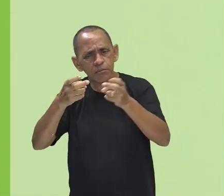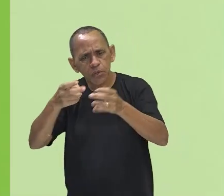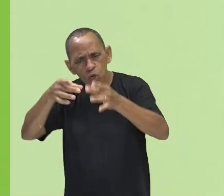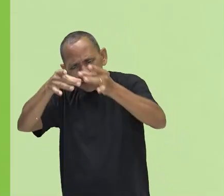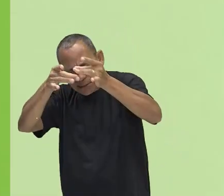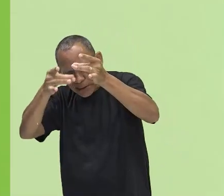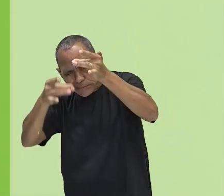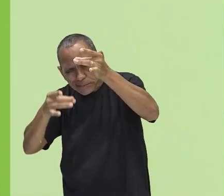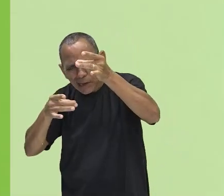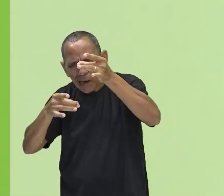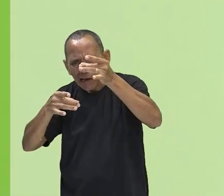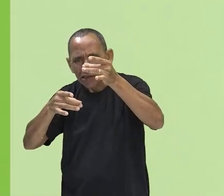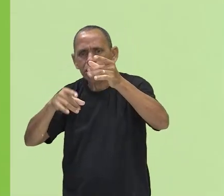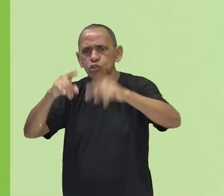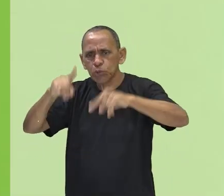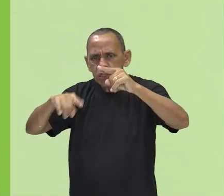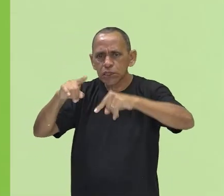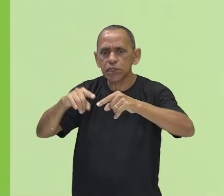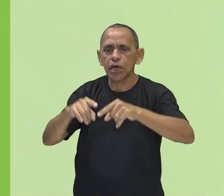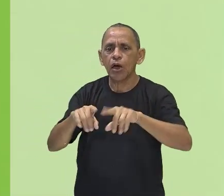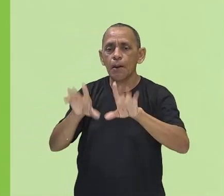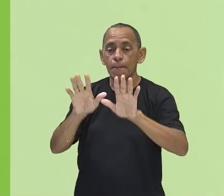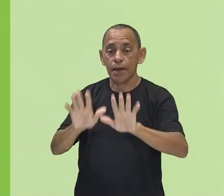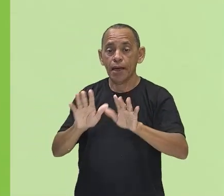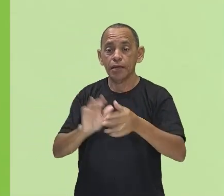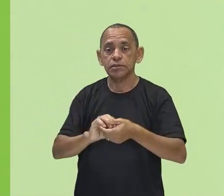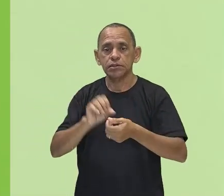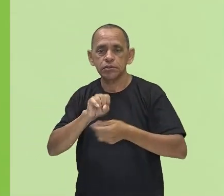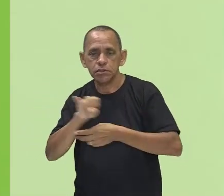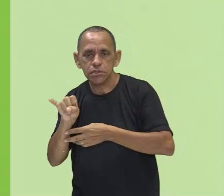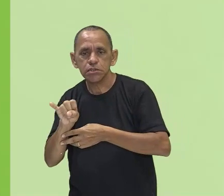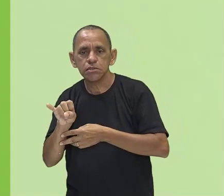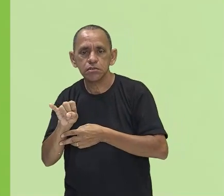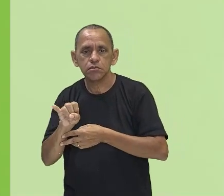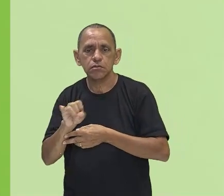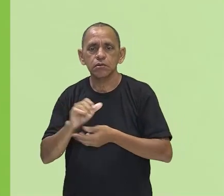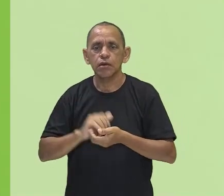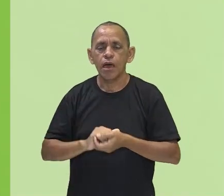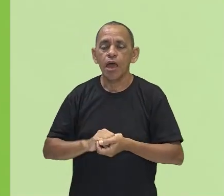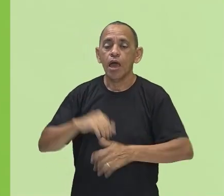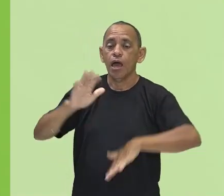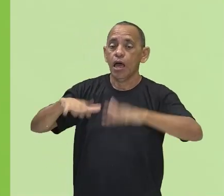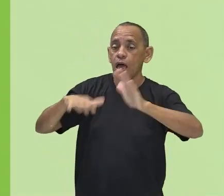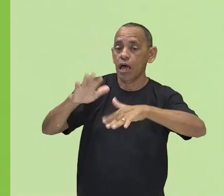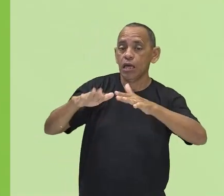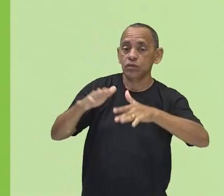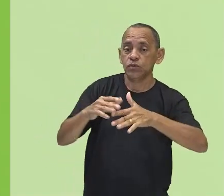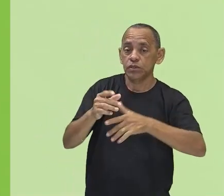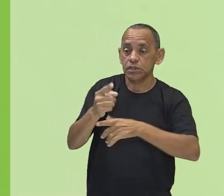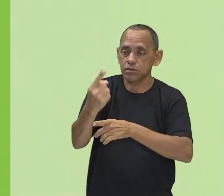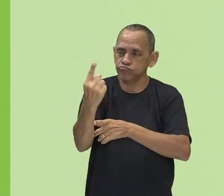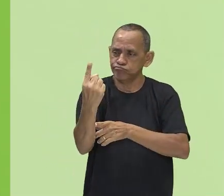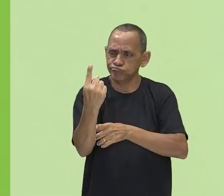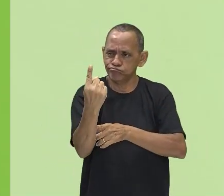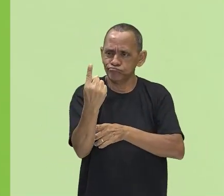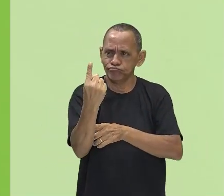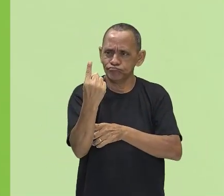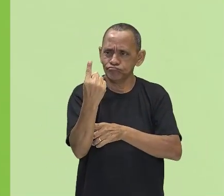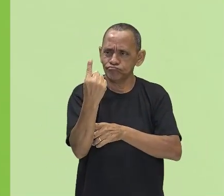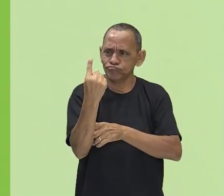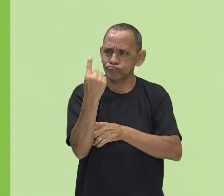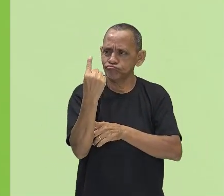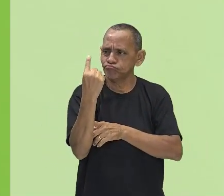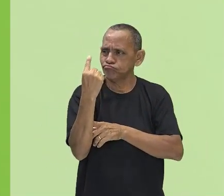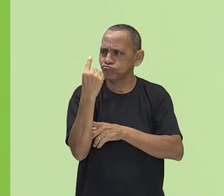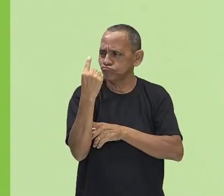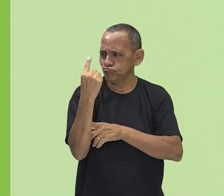chega um certo ponto que você aproxima o objeto do olho, você não vai conseguir nem enxergar o objeto em si. Daí vem a função da